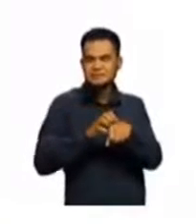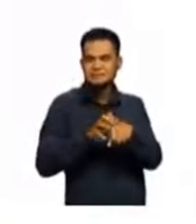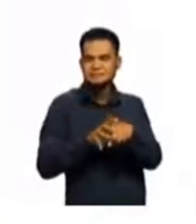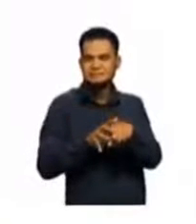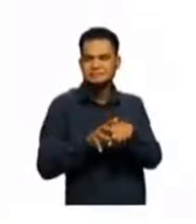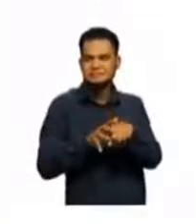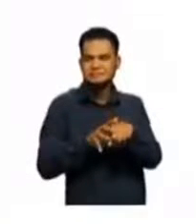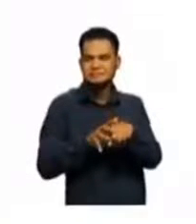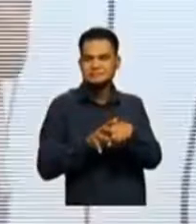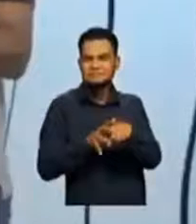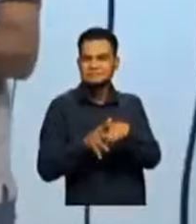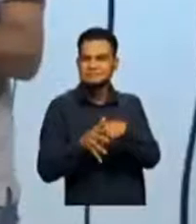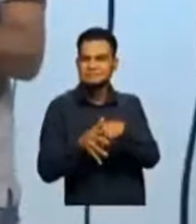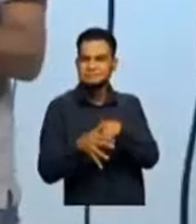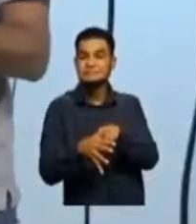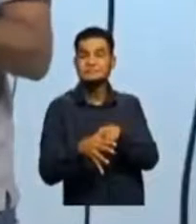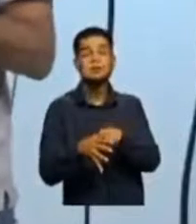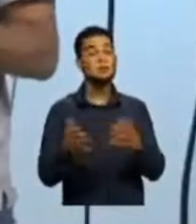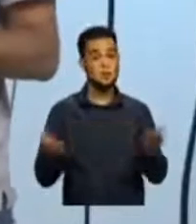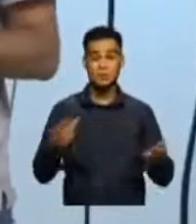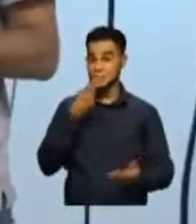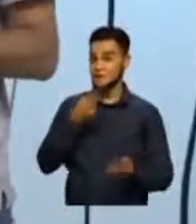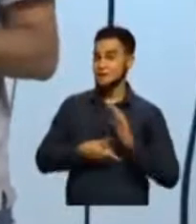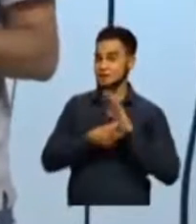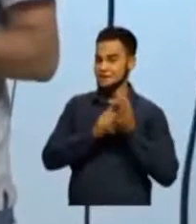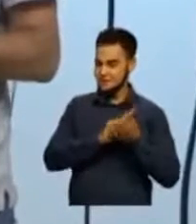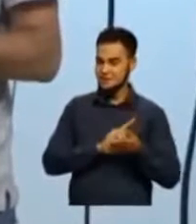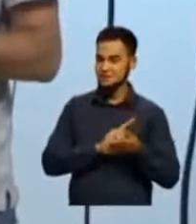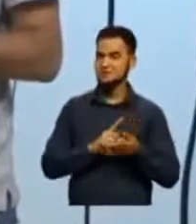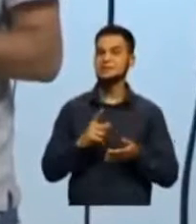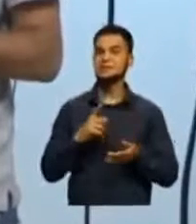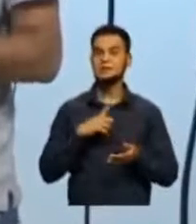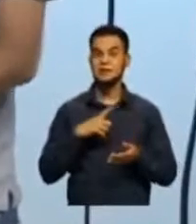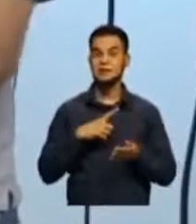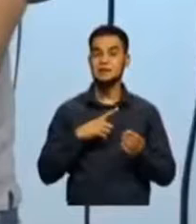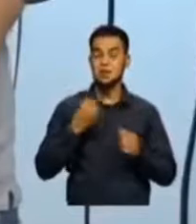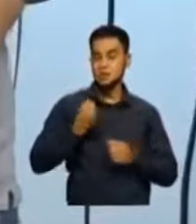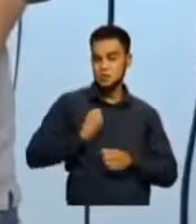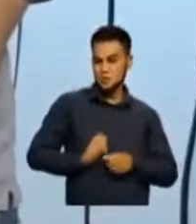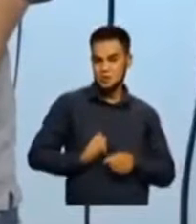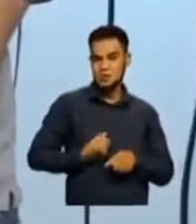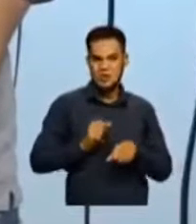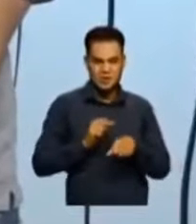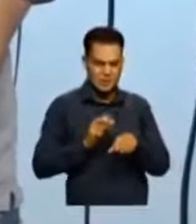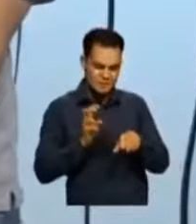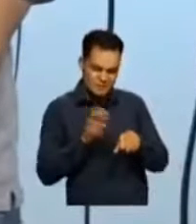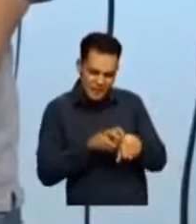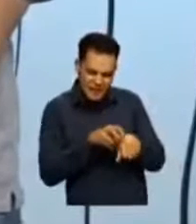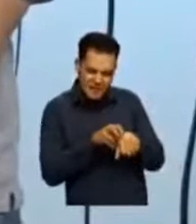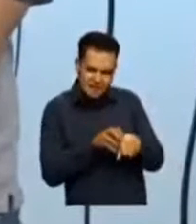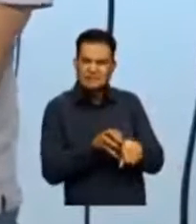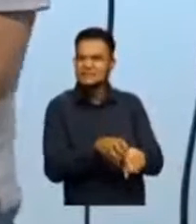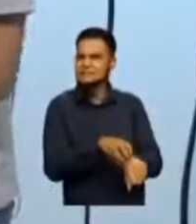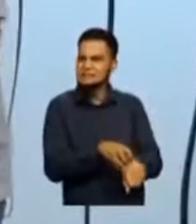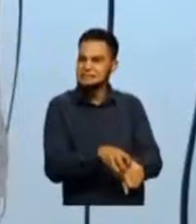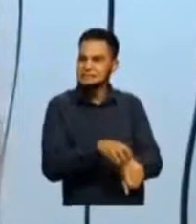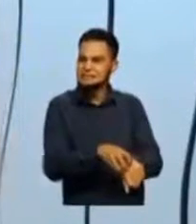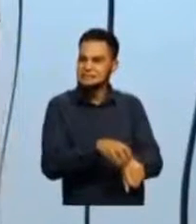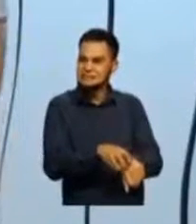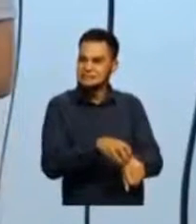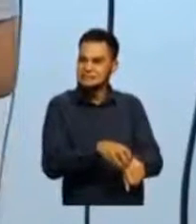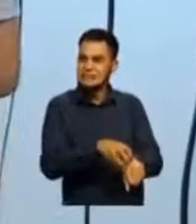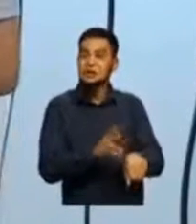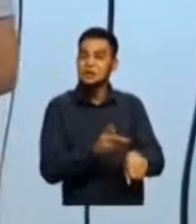delas. Então, o que eu falei, o protozoário então vai estar lá nas fezes do barbeiro, quando você vai coçar, você vai acabar se